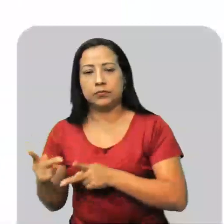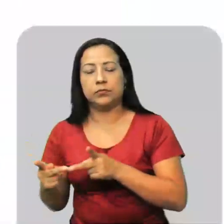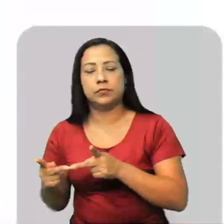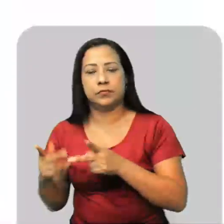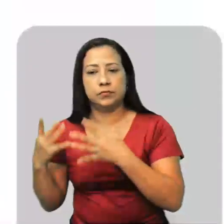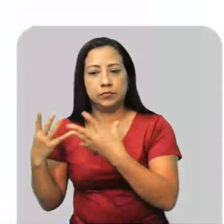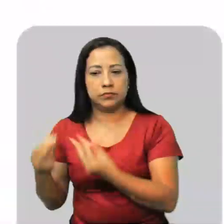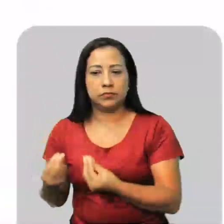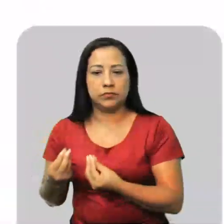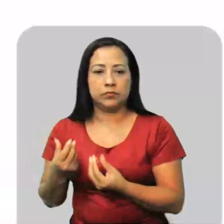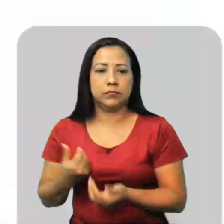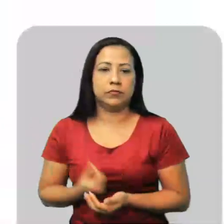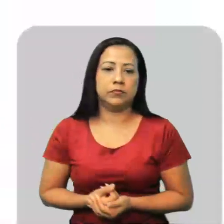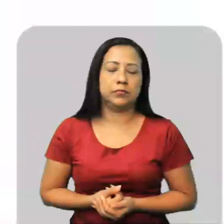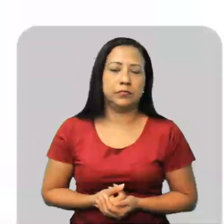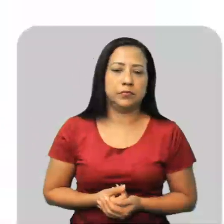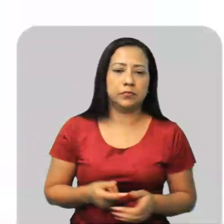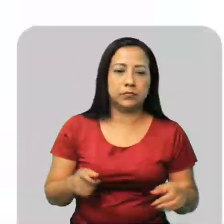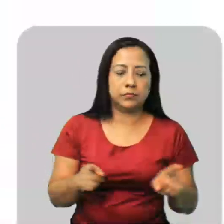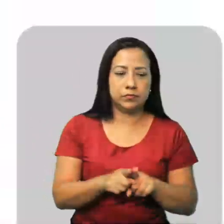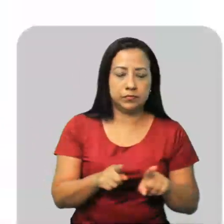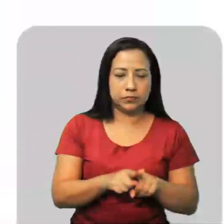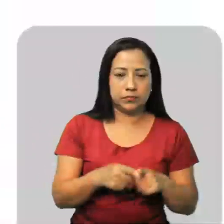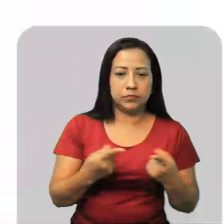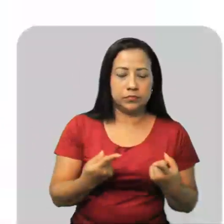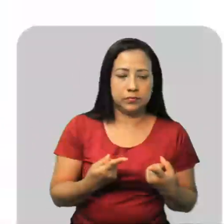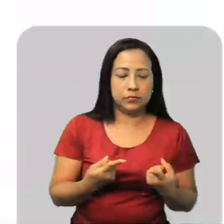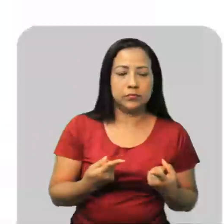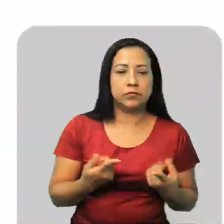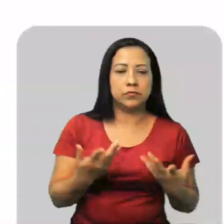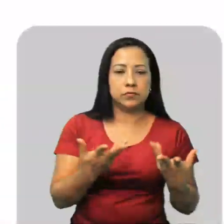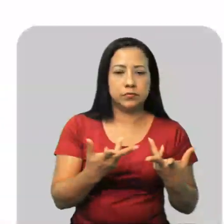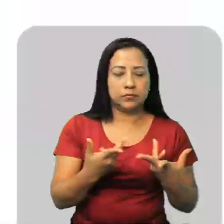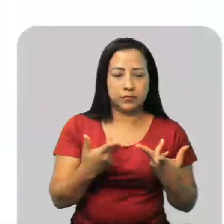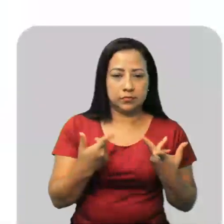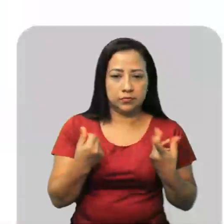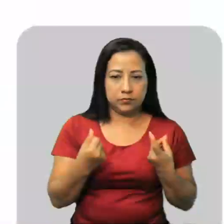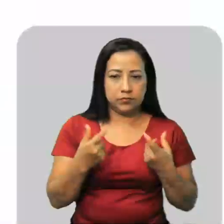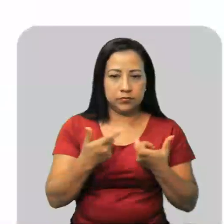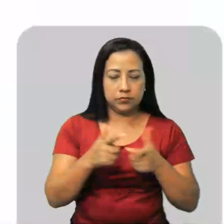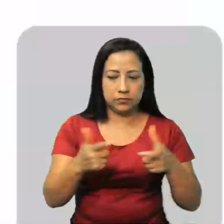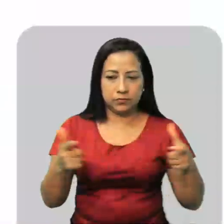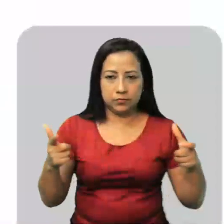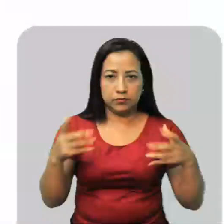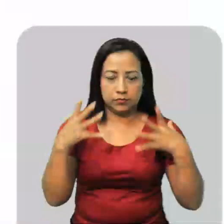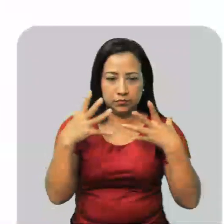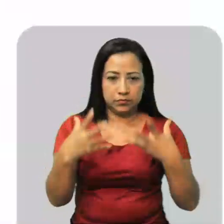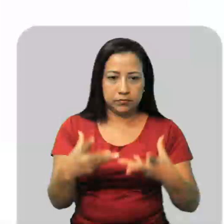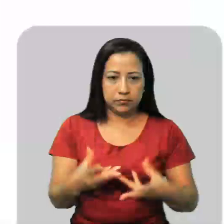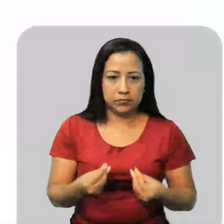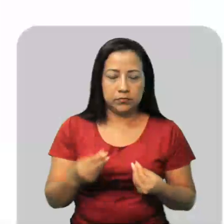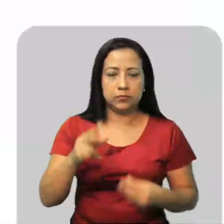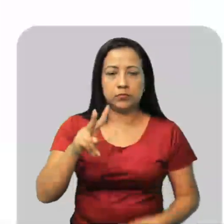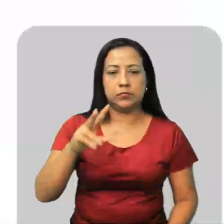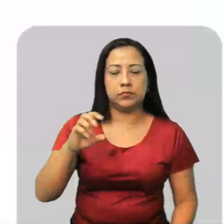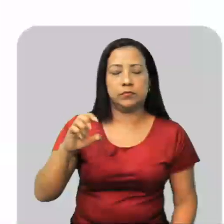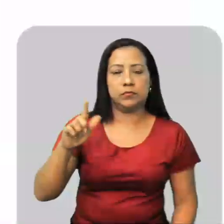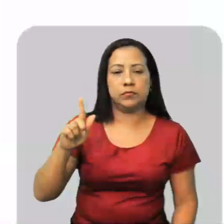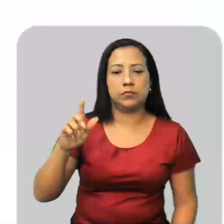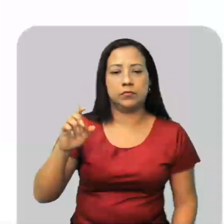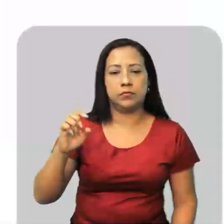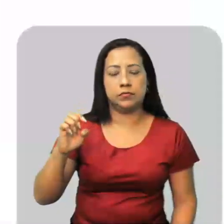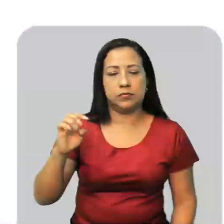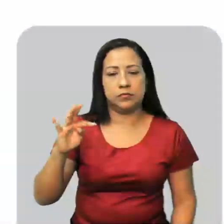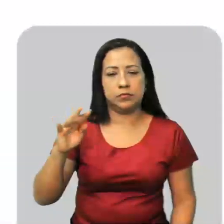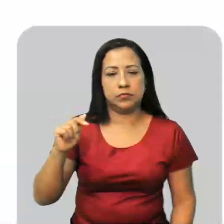ter o crescimento vegetativo, que vai influenciar no crescimento absoluto. A taxa de